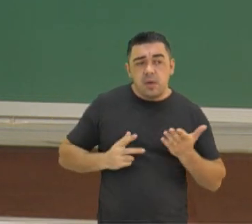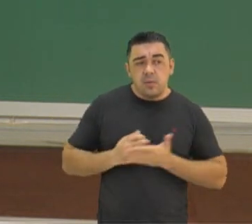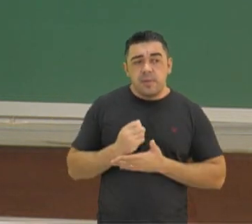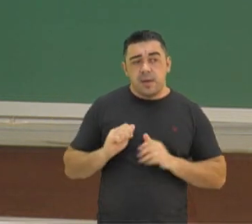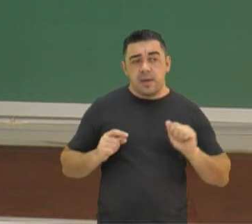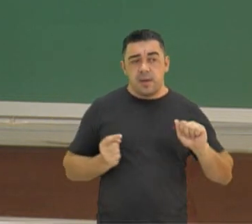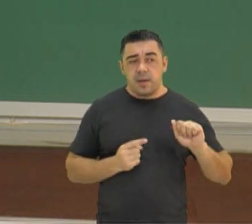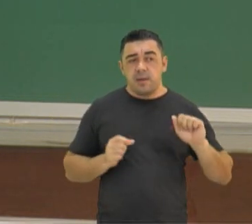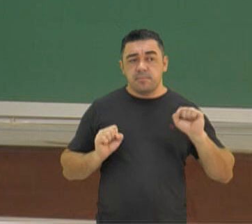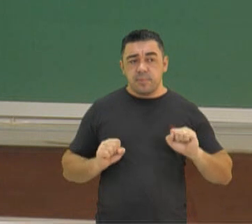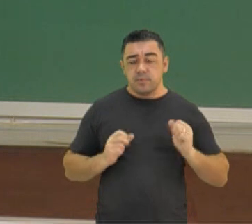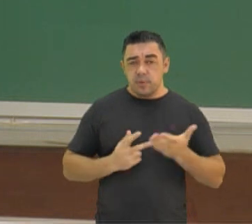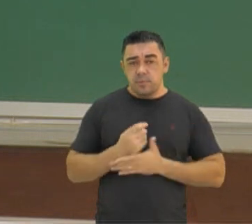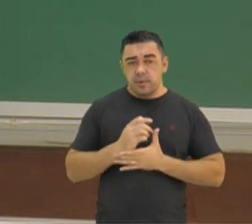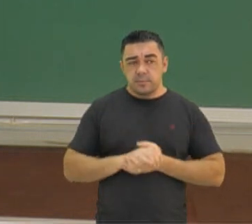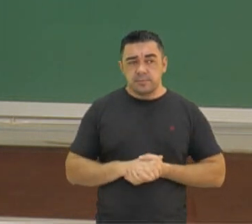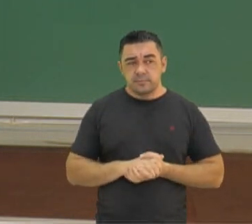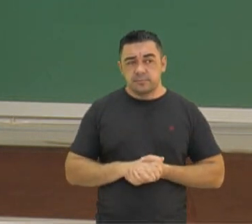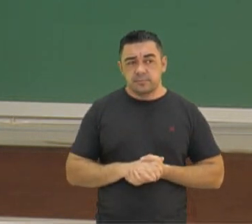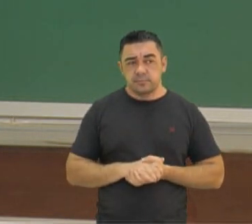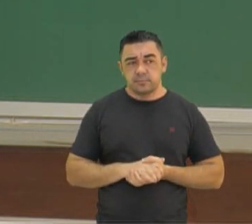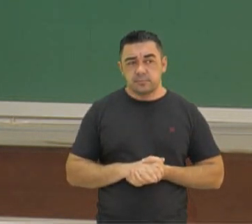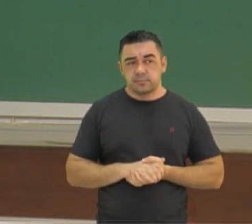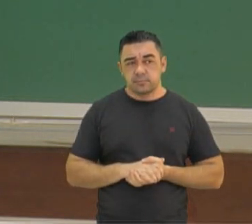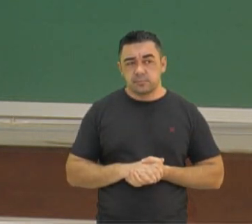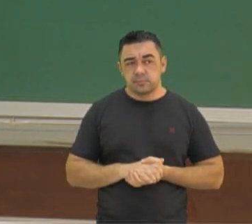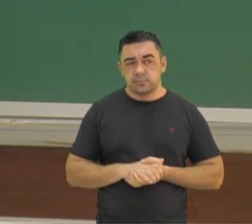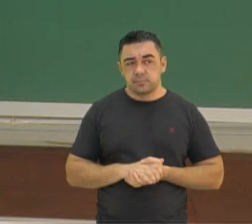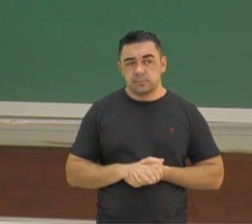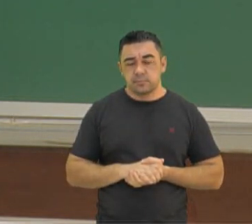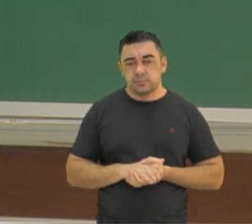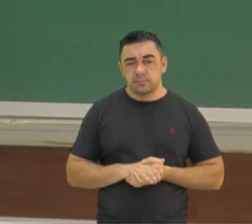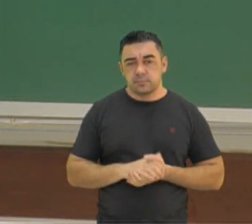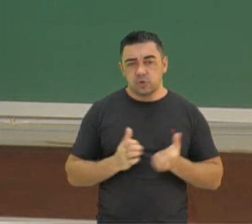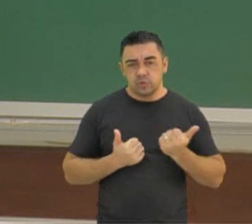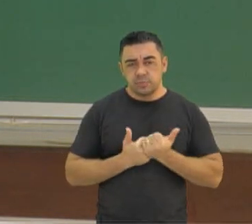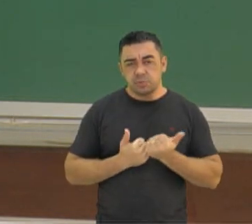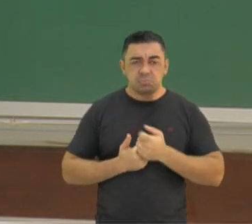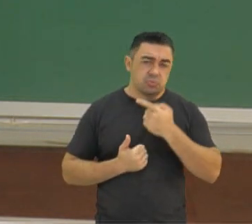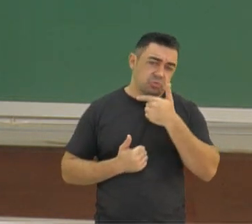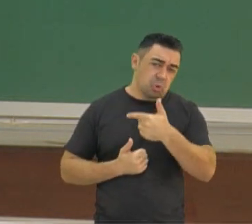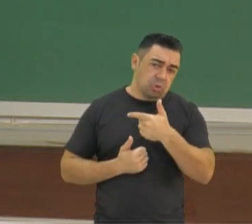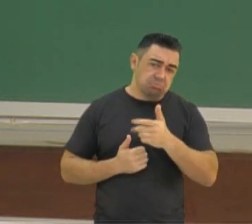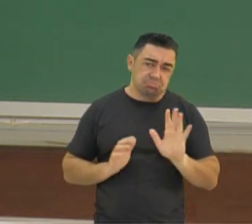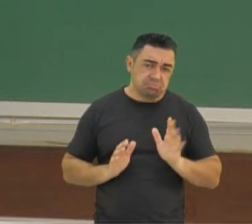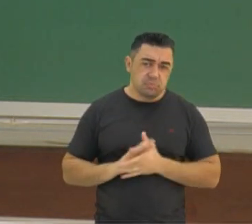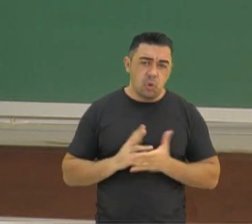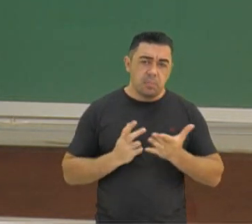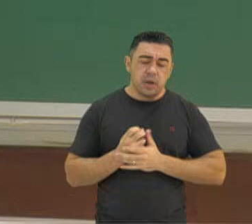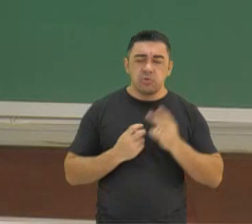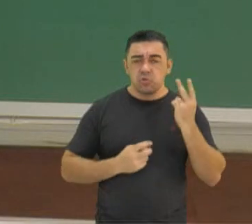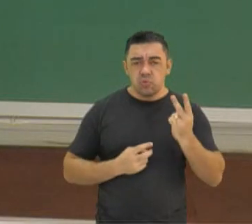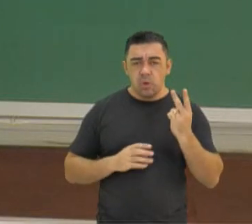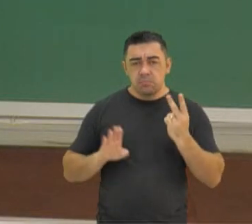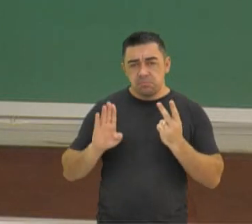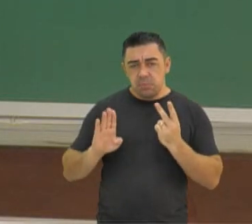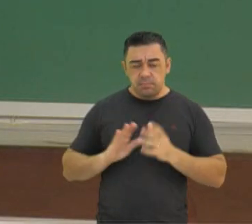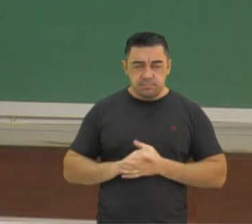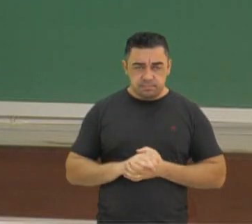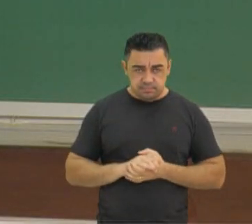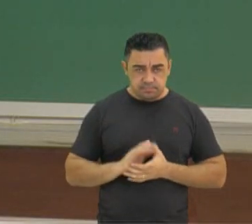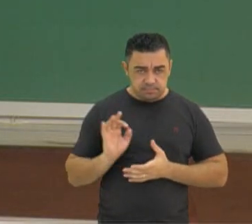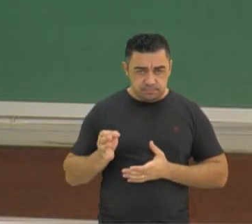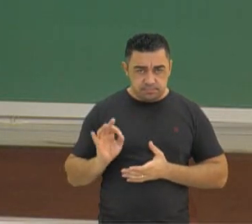tipo A que eu posso comprar. Então, substituir aqui, ó, botei que compramos 2 canetas do tipo